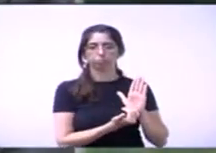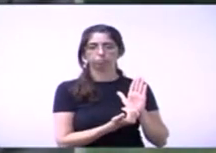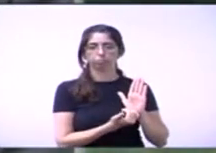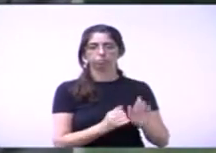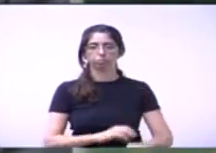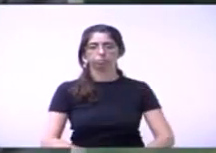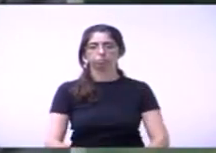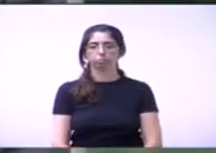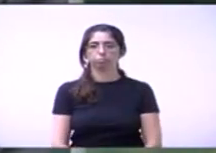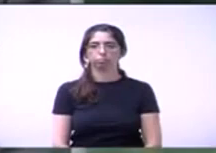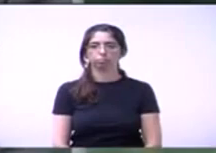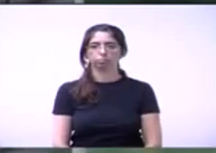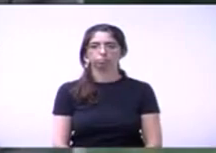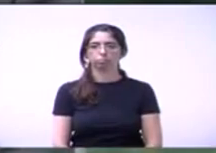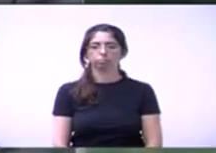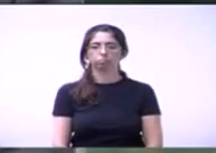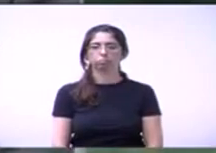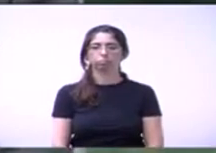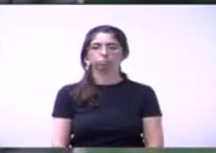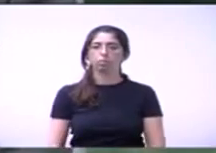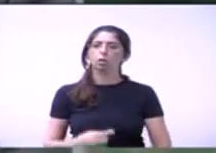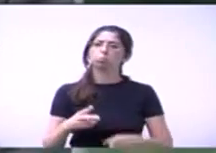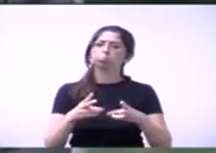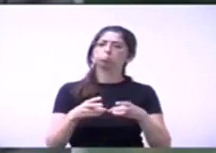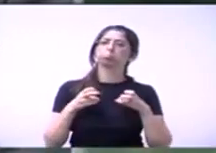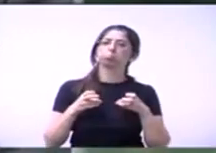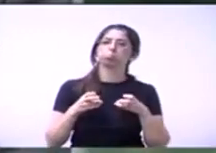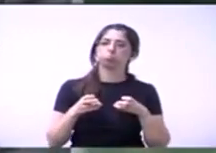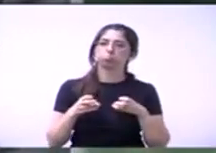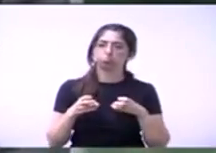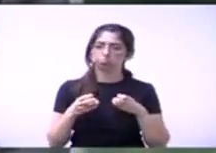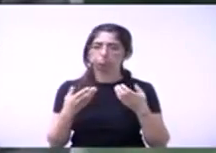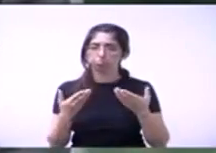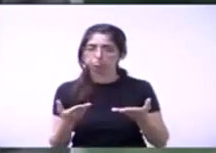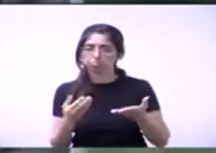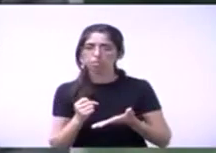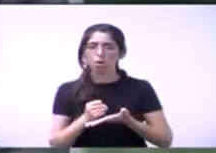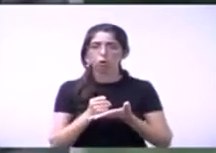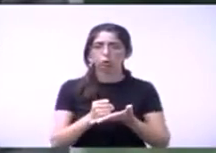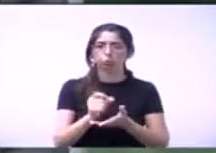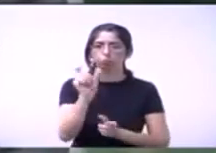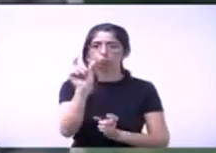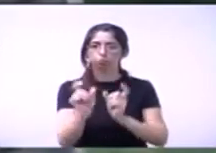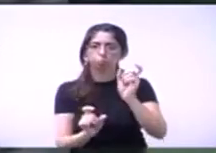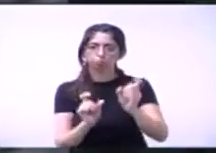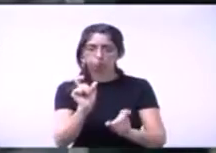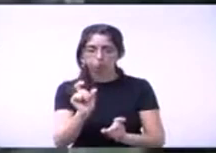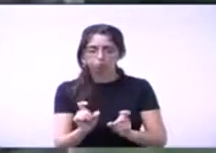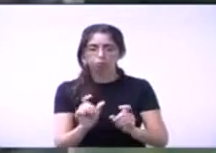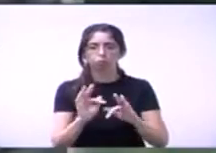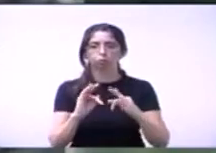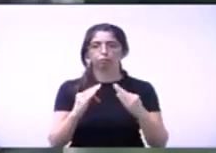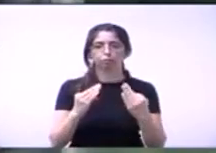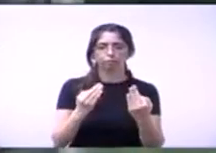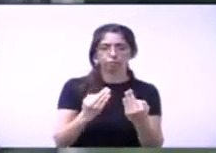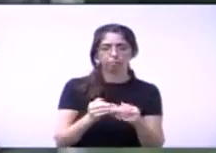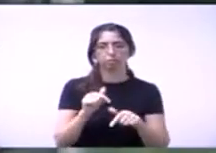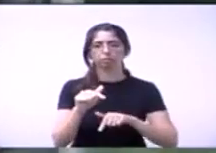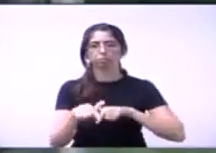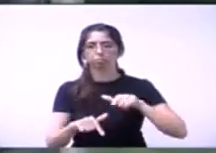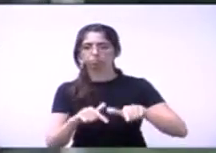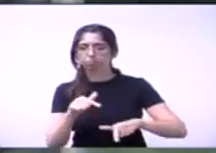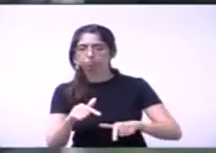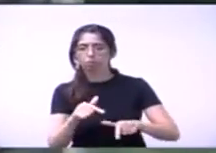uma disposição do senhor em ajudar os trabalhadores, as famílias